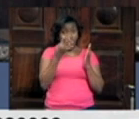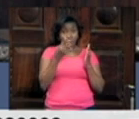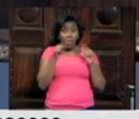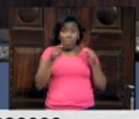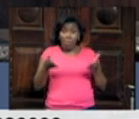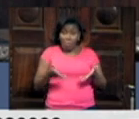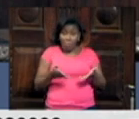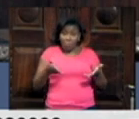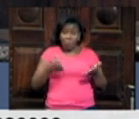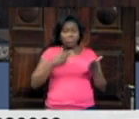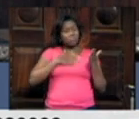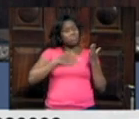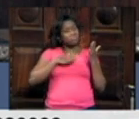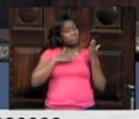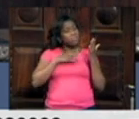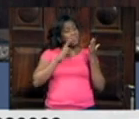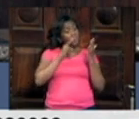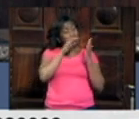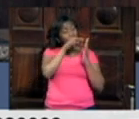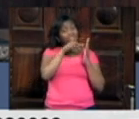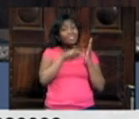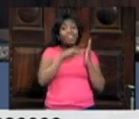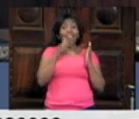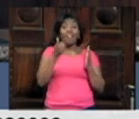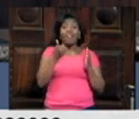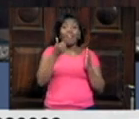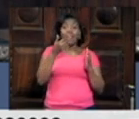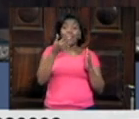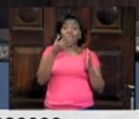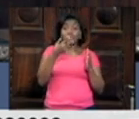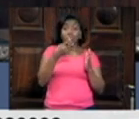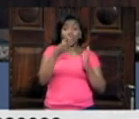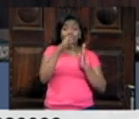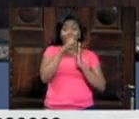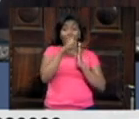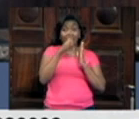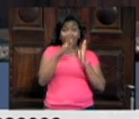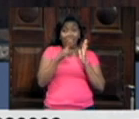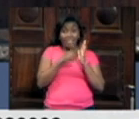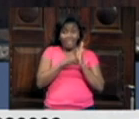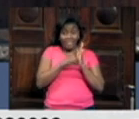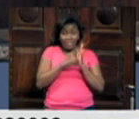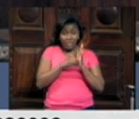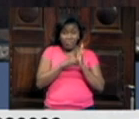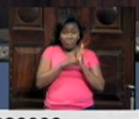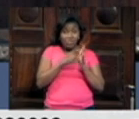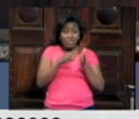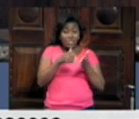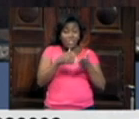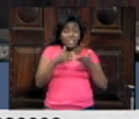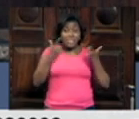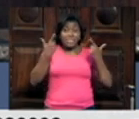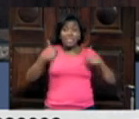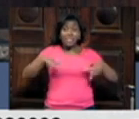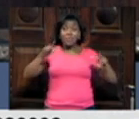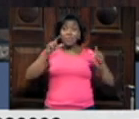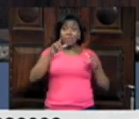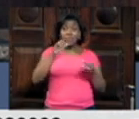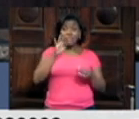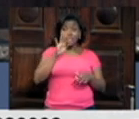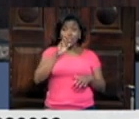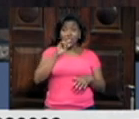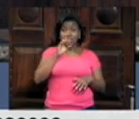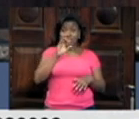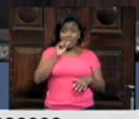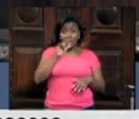hoje, com mais tranquilidade, os 14 decretos de isenção fiscal que foram concedidos